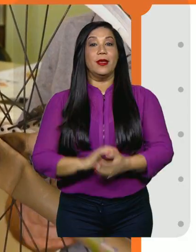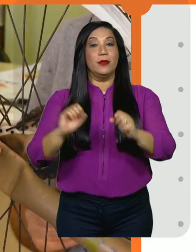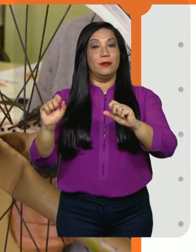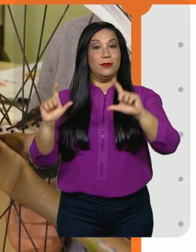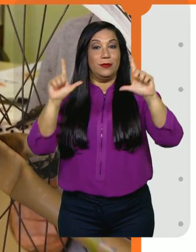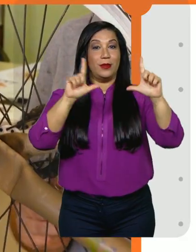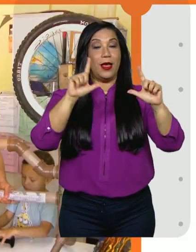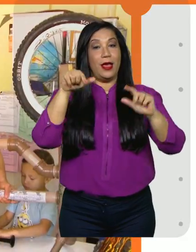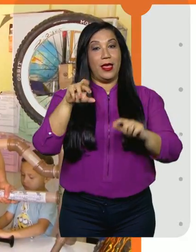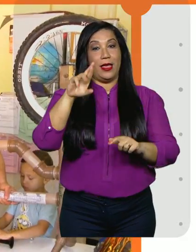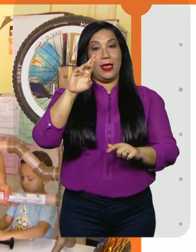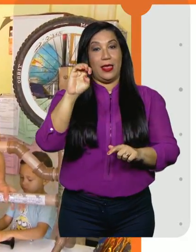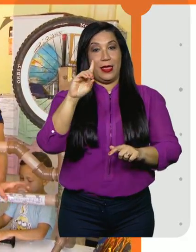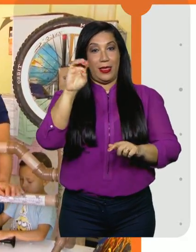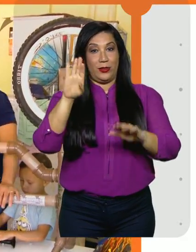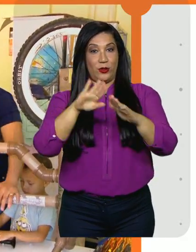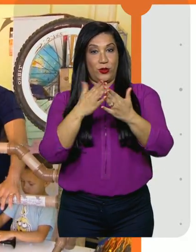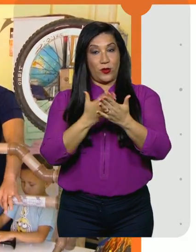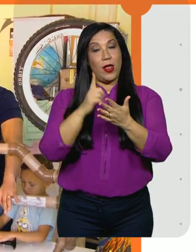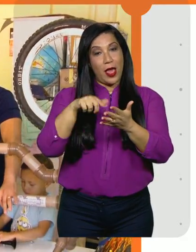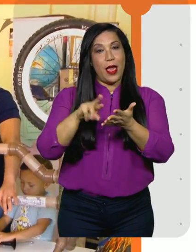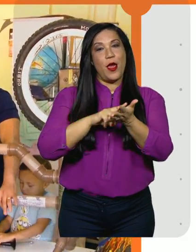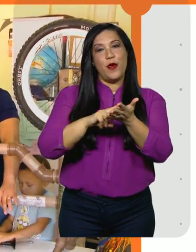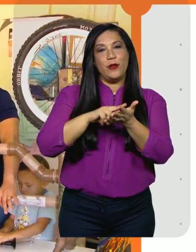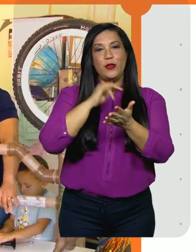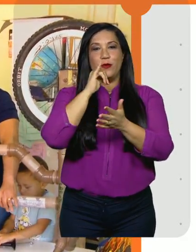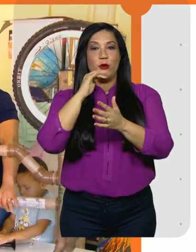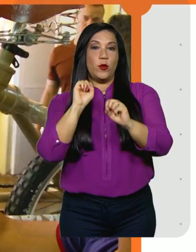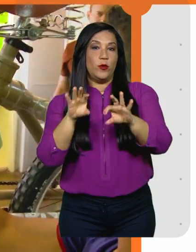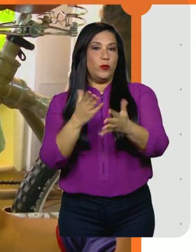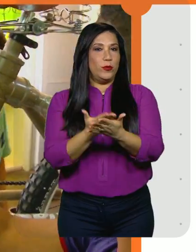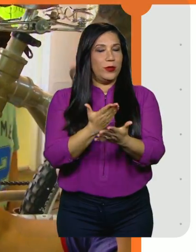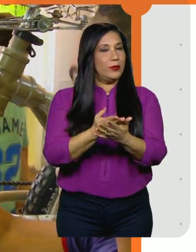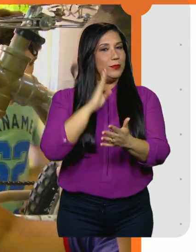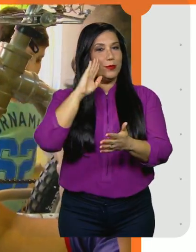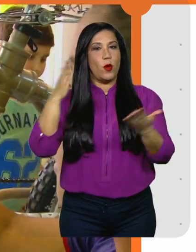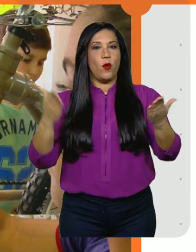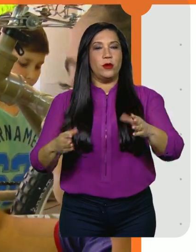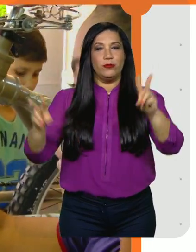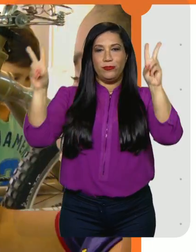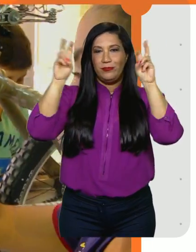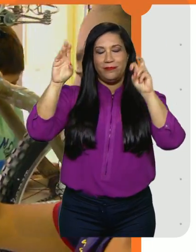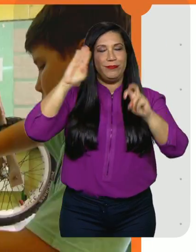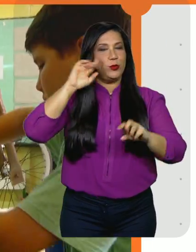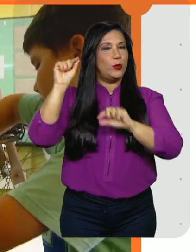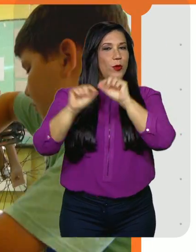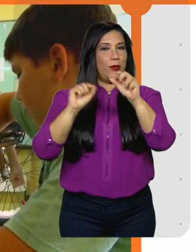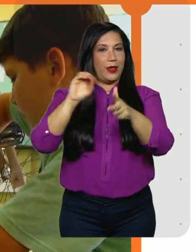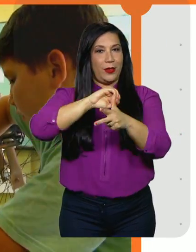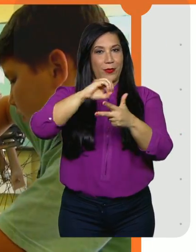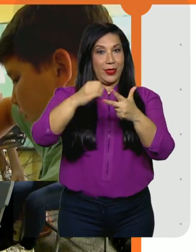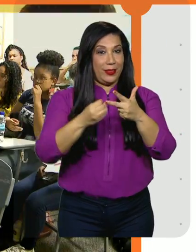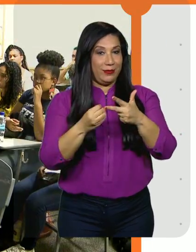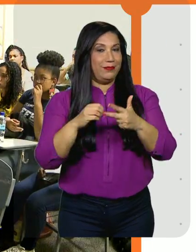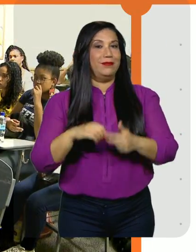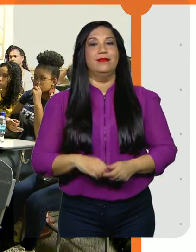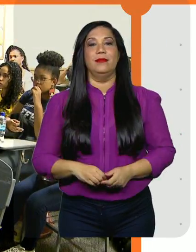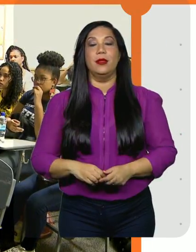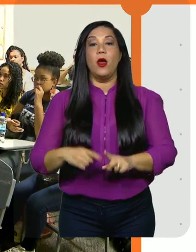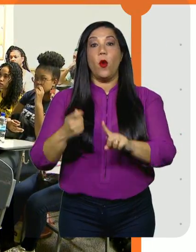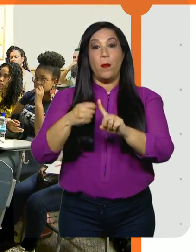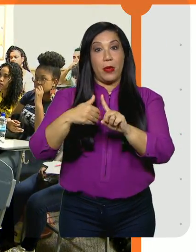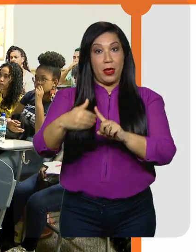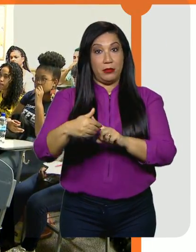Começa agora a Rede Escola, nossa revista eletrônica de educação, que hoje tem como destaque principal o Enem. Há um